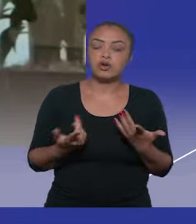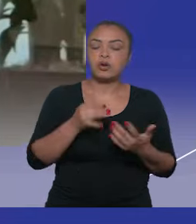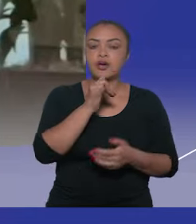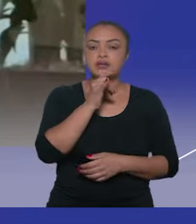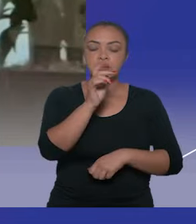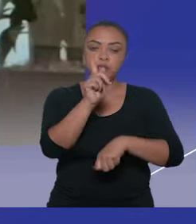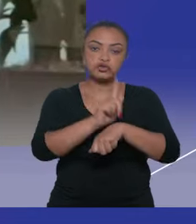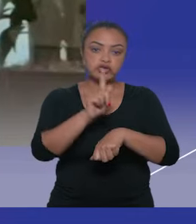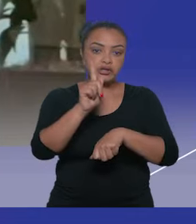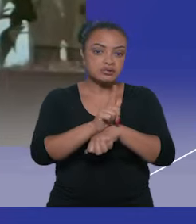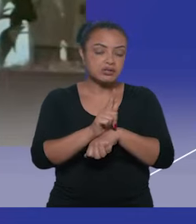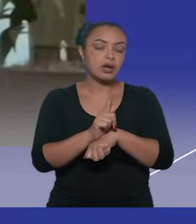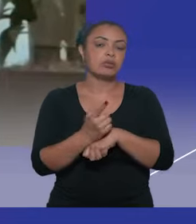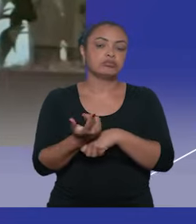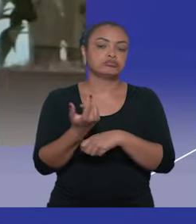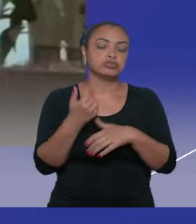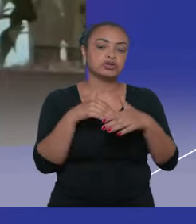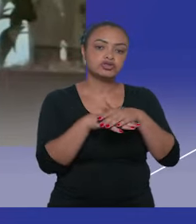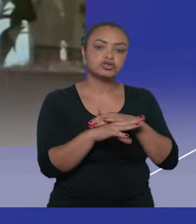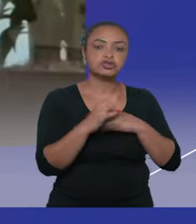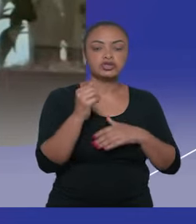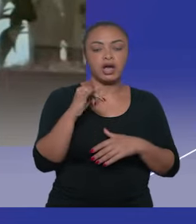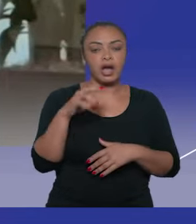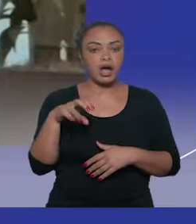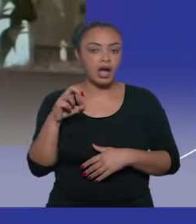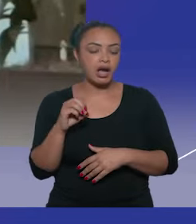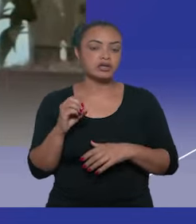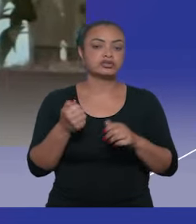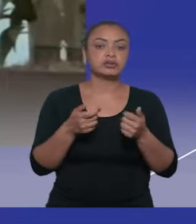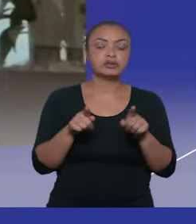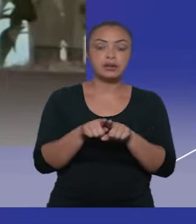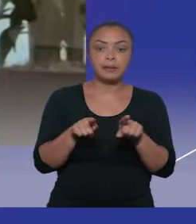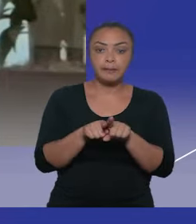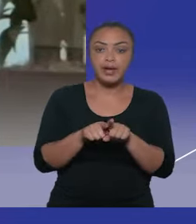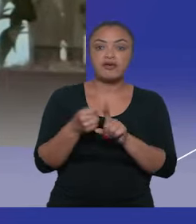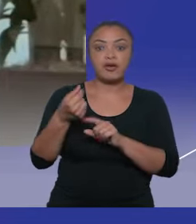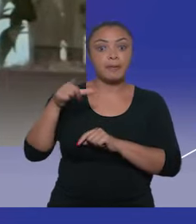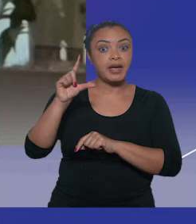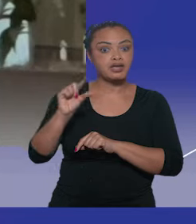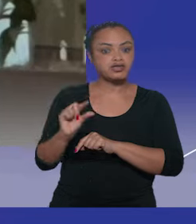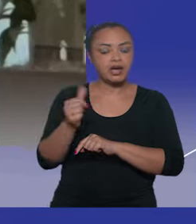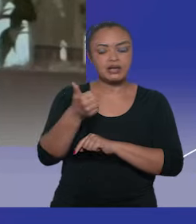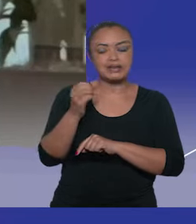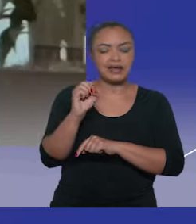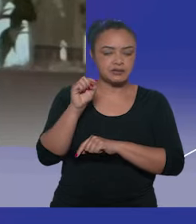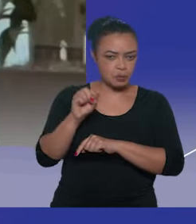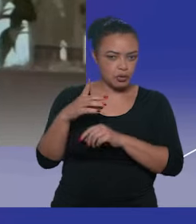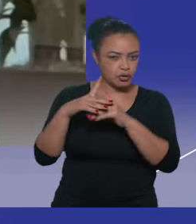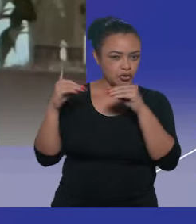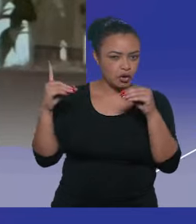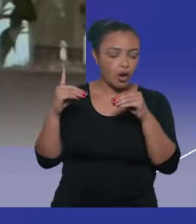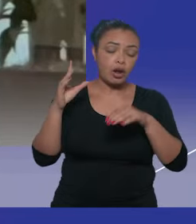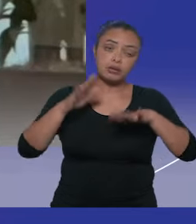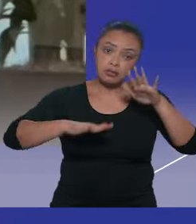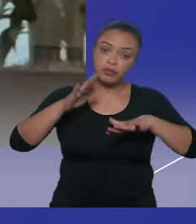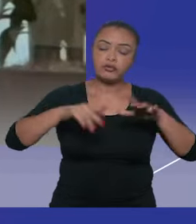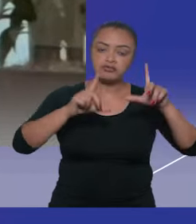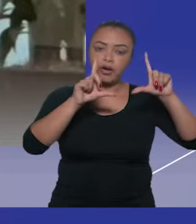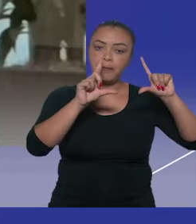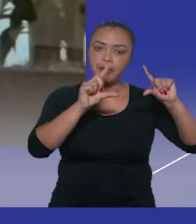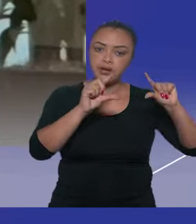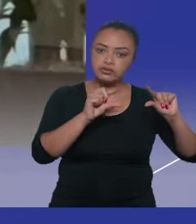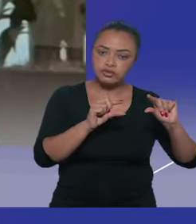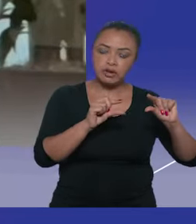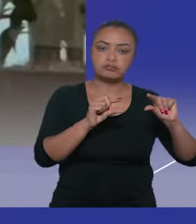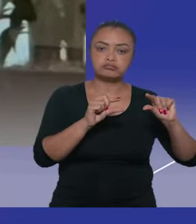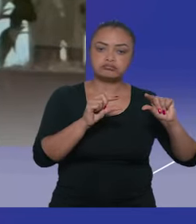Então, investimentos mais de curto prazo, que gestão de caixa, sem dar os spoilers, como você mencionou, Juliana, a gente vai baixar